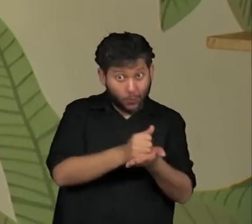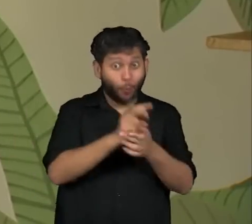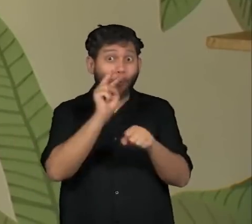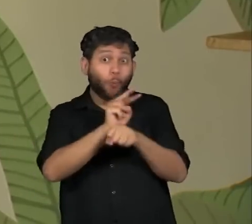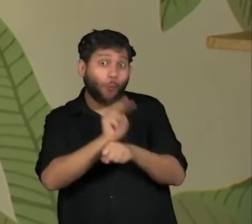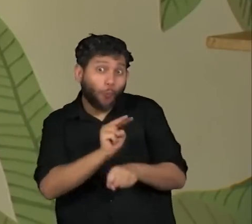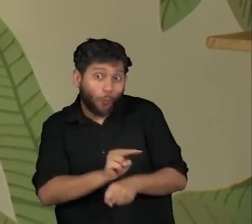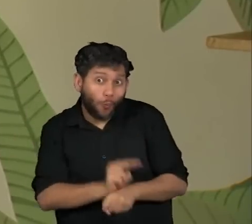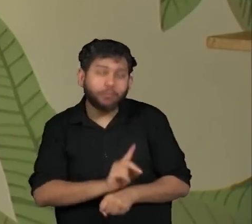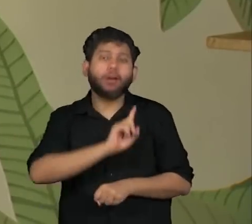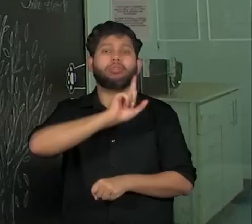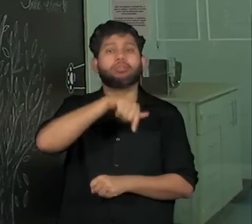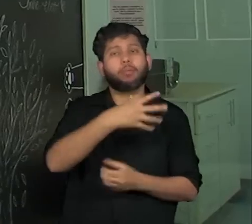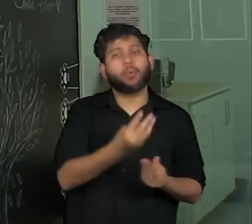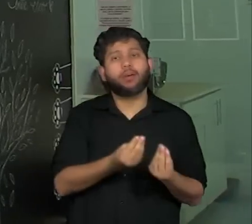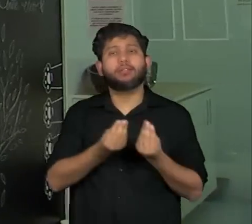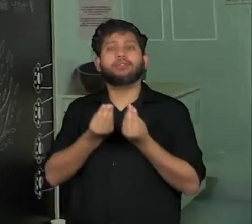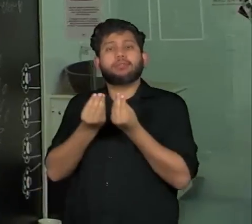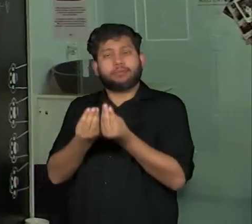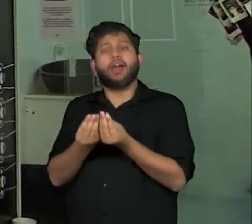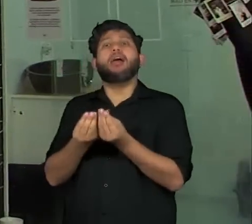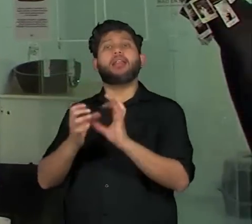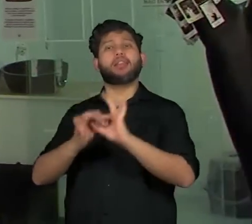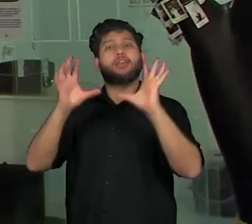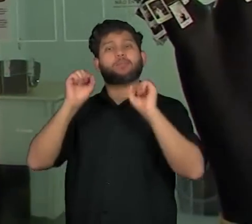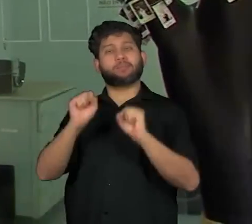ele passa para a fase de adoção.